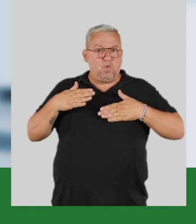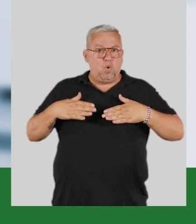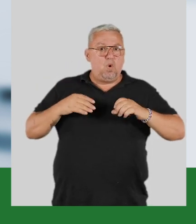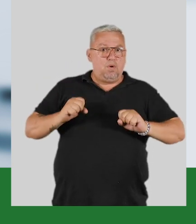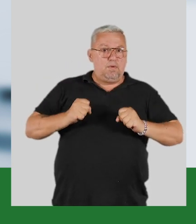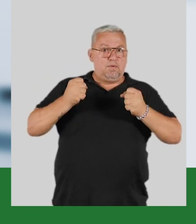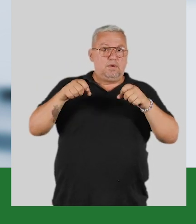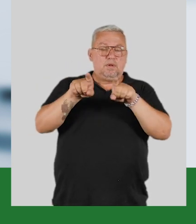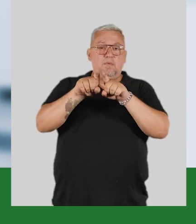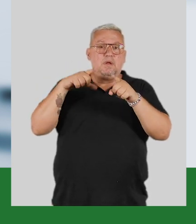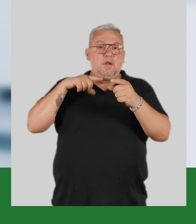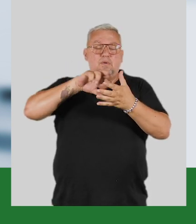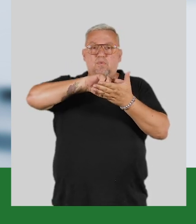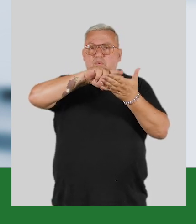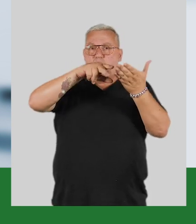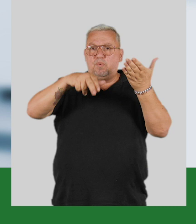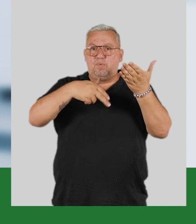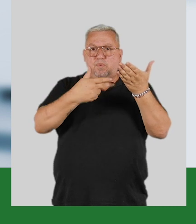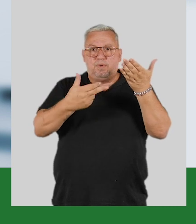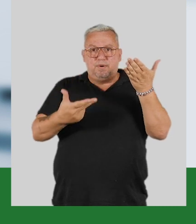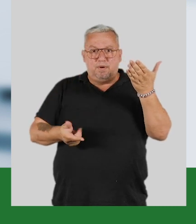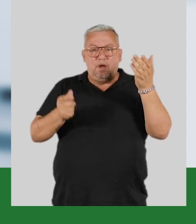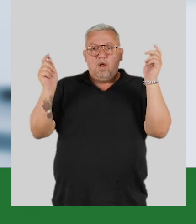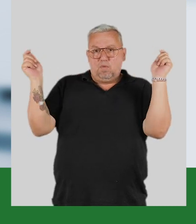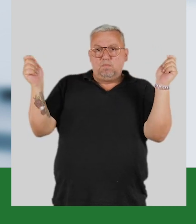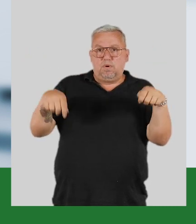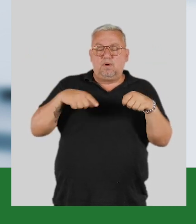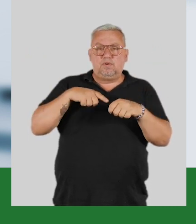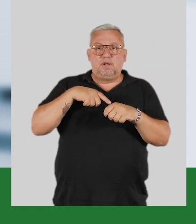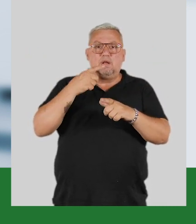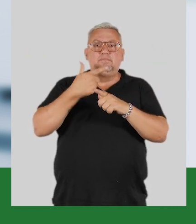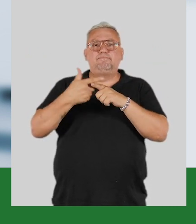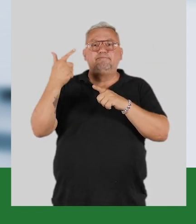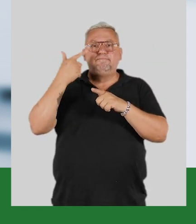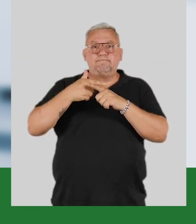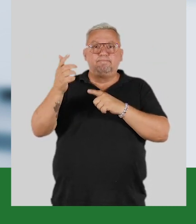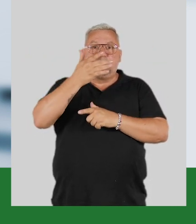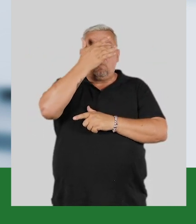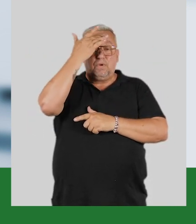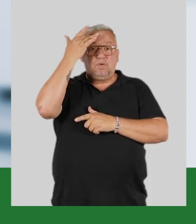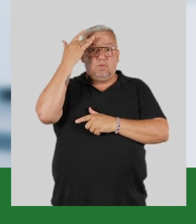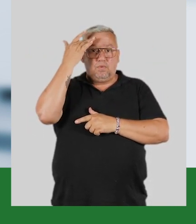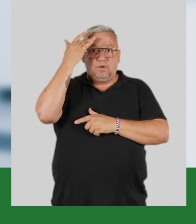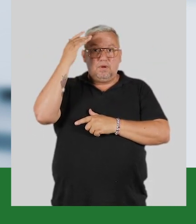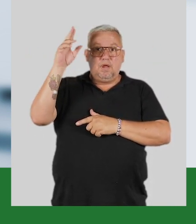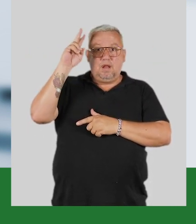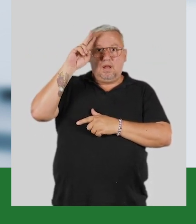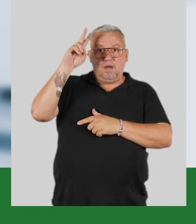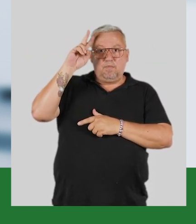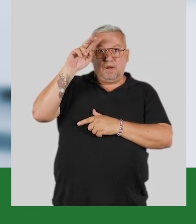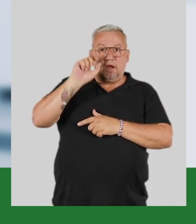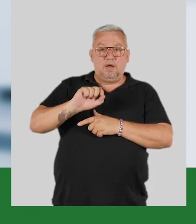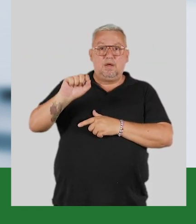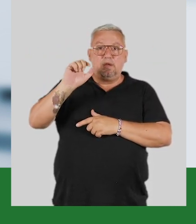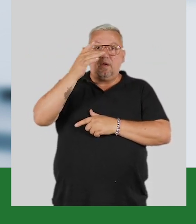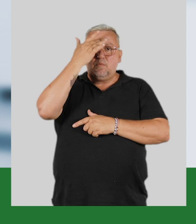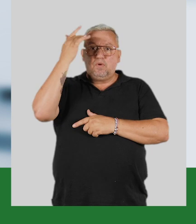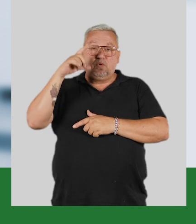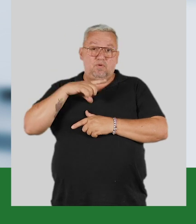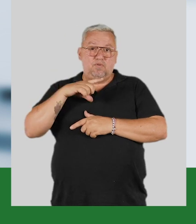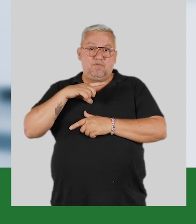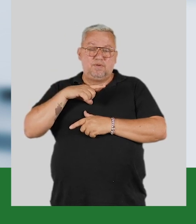outros componentes que certamente, eventualmente, pode dar uma reação alérgica na pessoa. Tá? E lembrar que se a pessoa teve